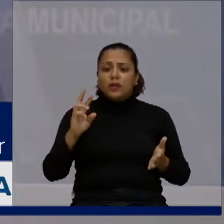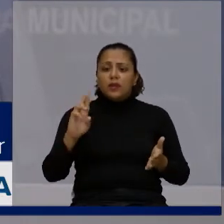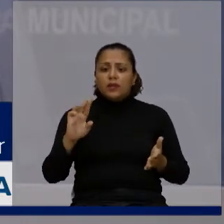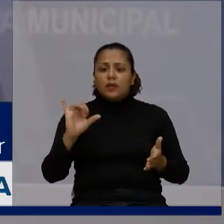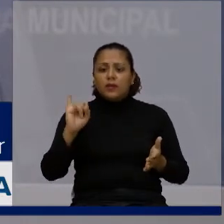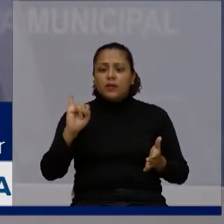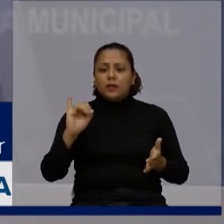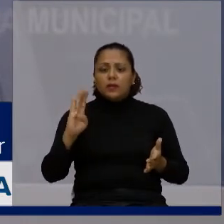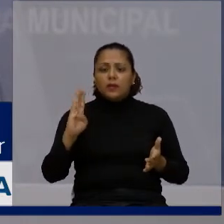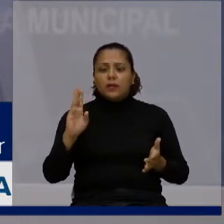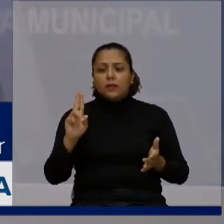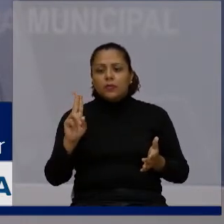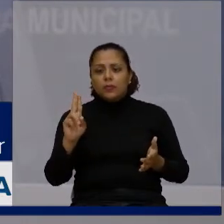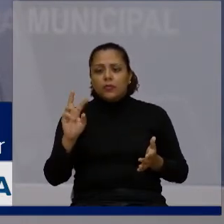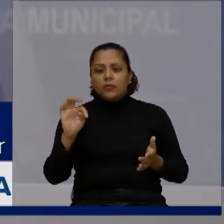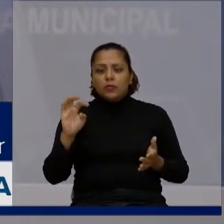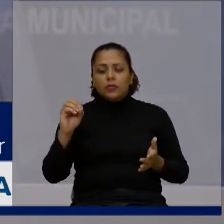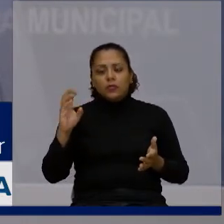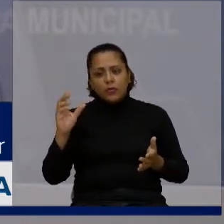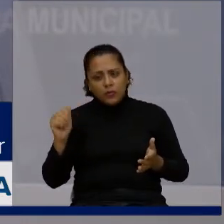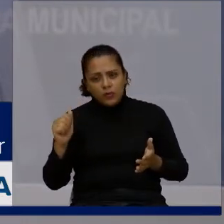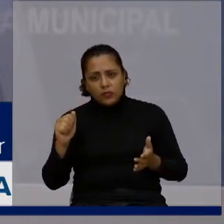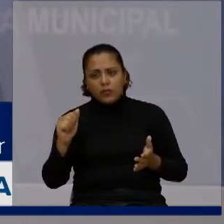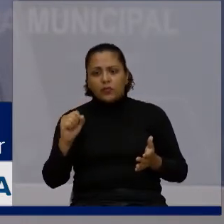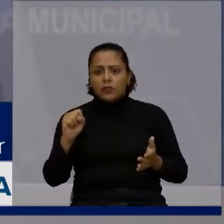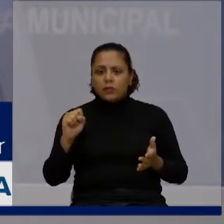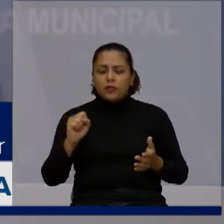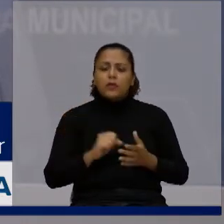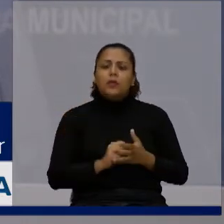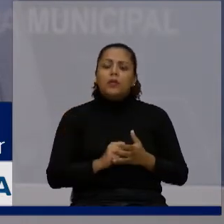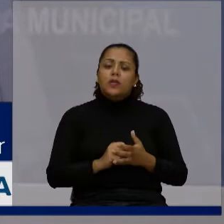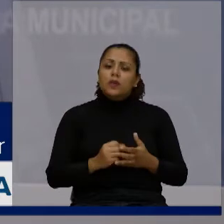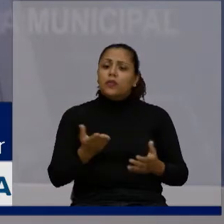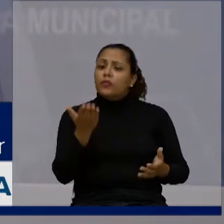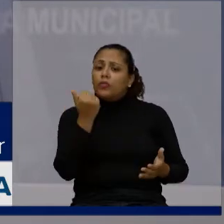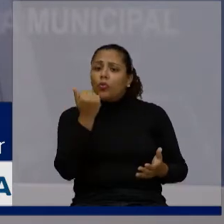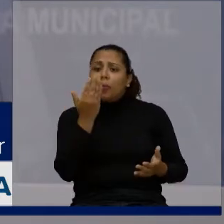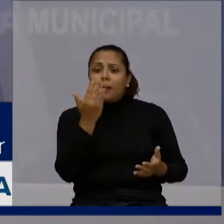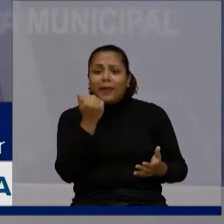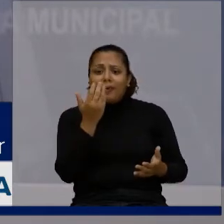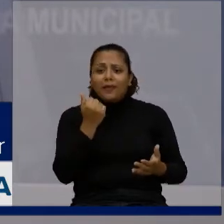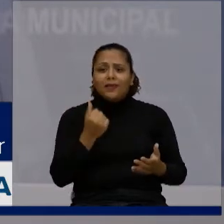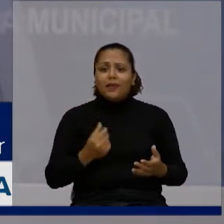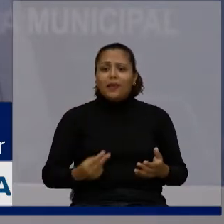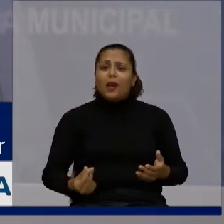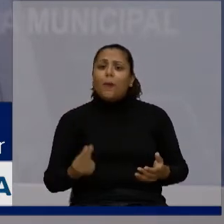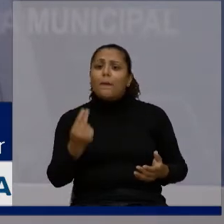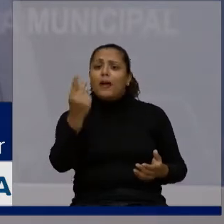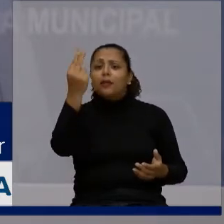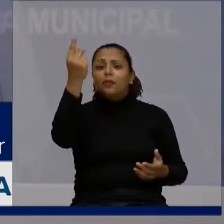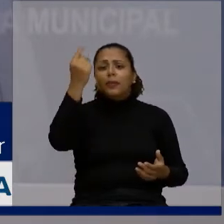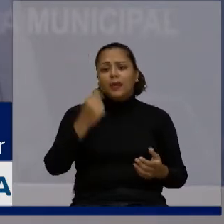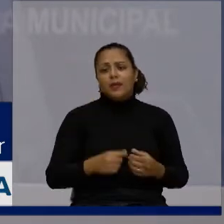sobre gêneros alimentícios e itens que acompanham a cesta básica, a fim de que os efeitos sociais da pandemia